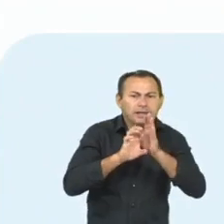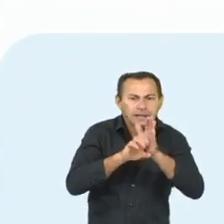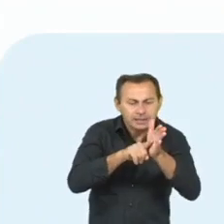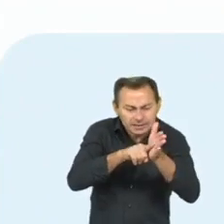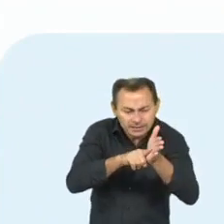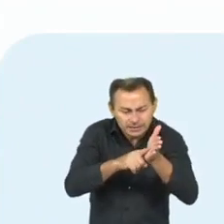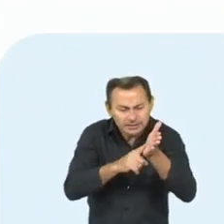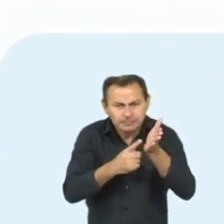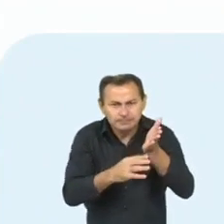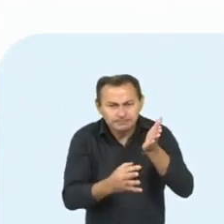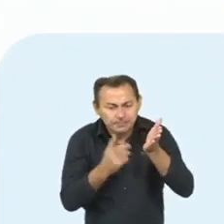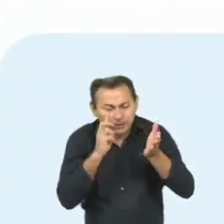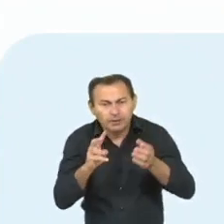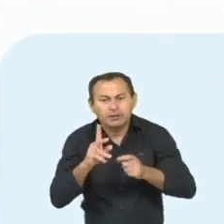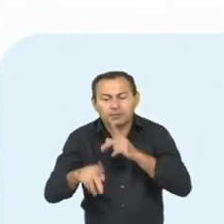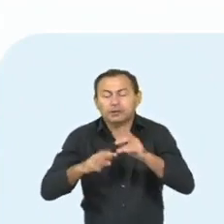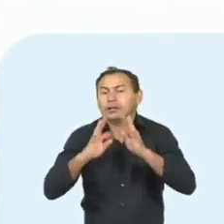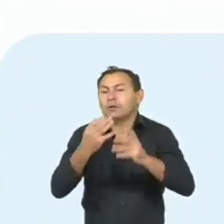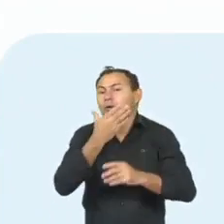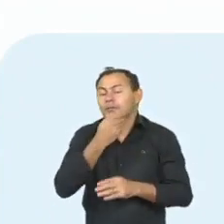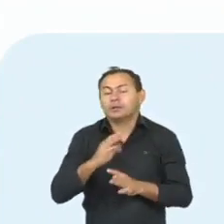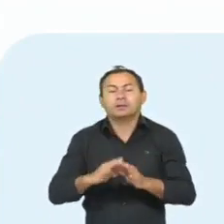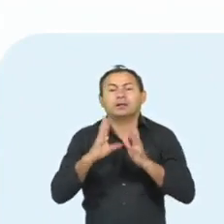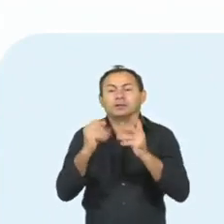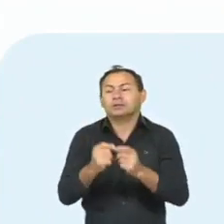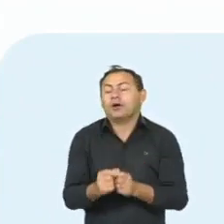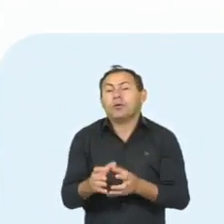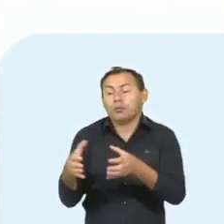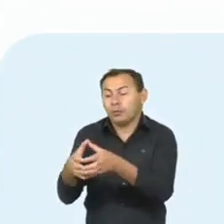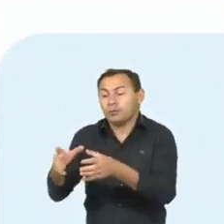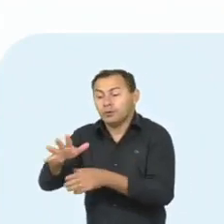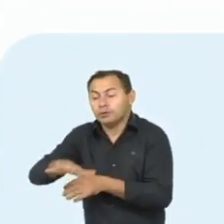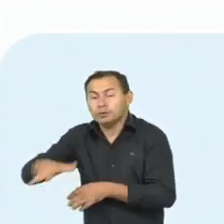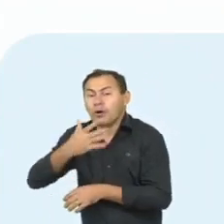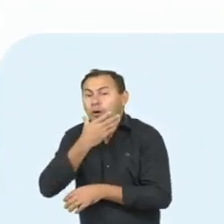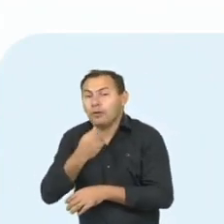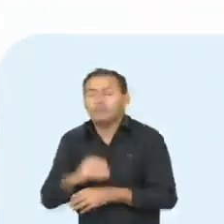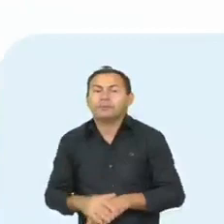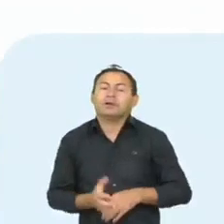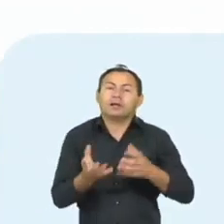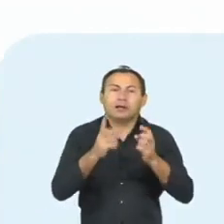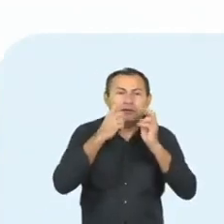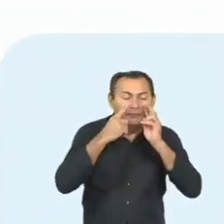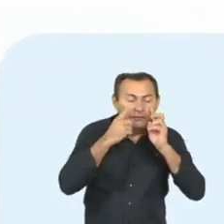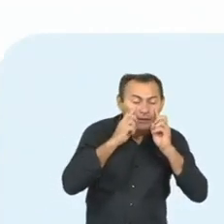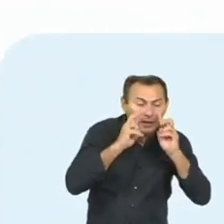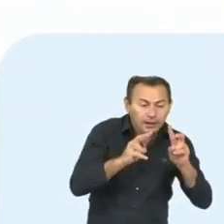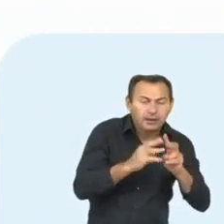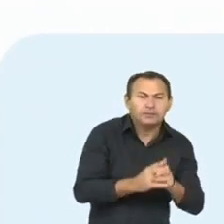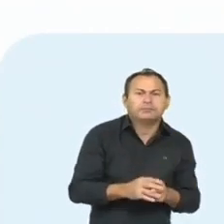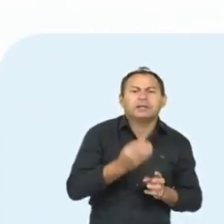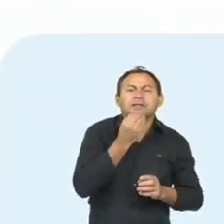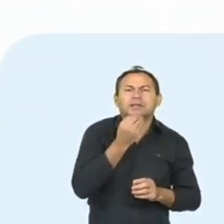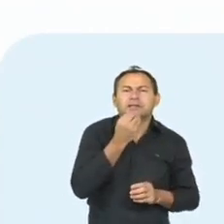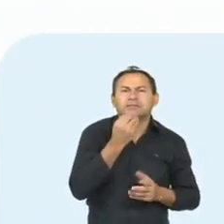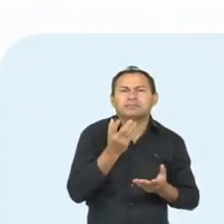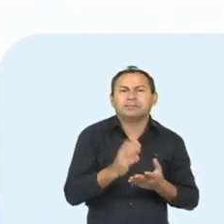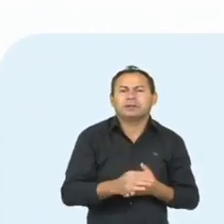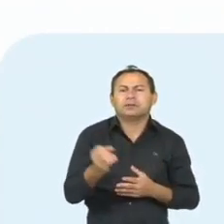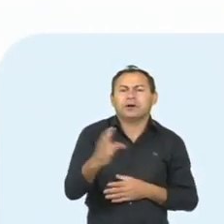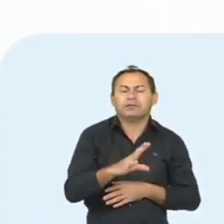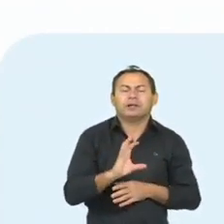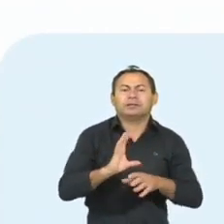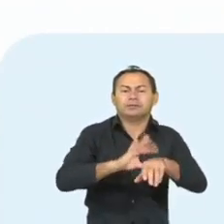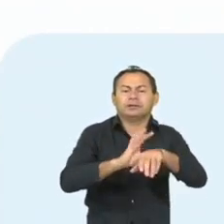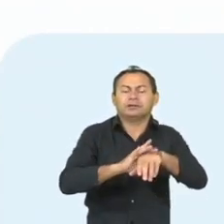Eu preciso de uma população que considere apenas homens. Se eu quero verificar a chance de novos acidentes